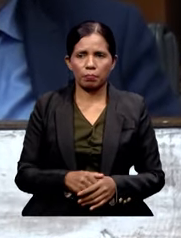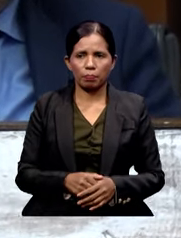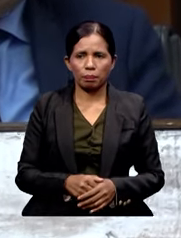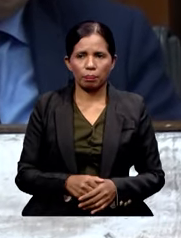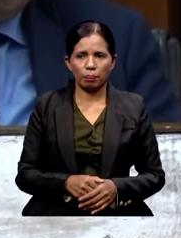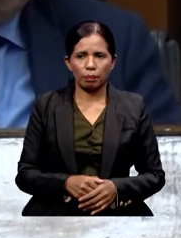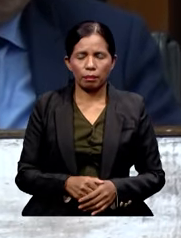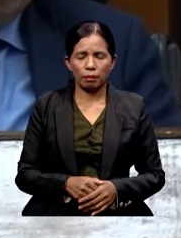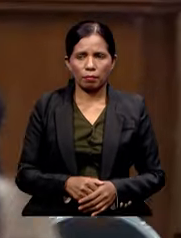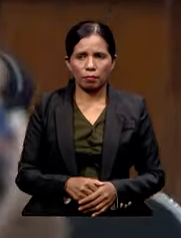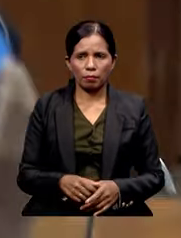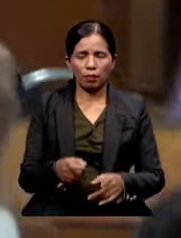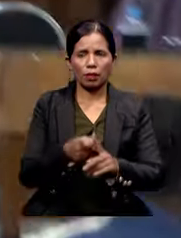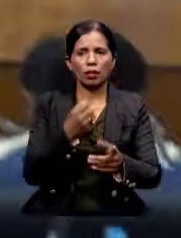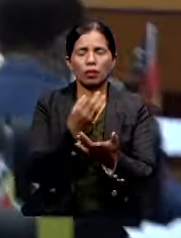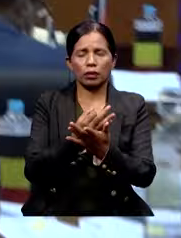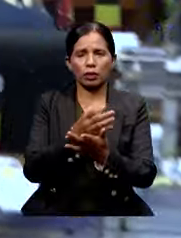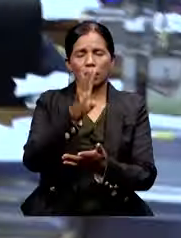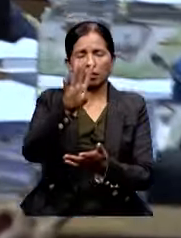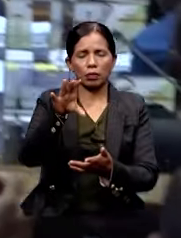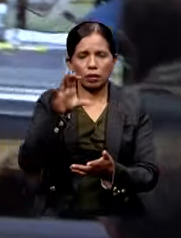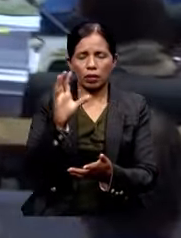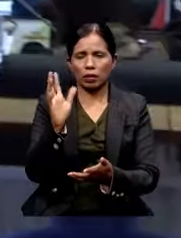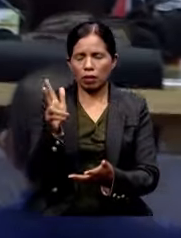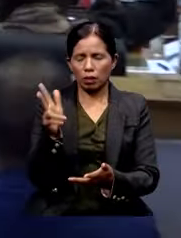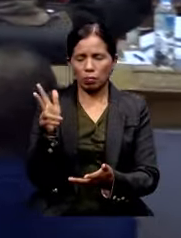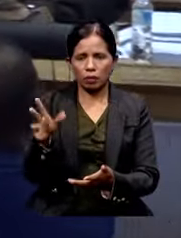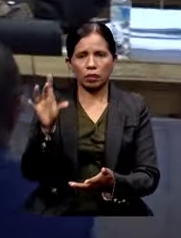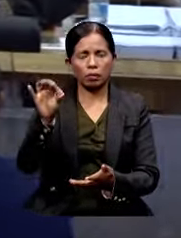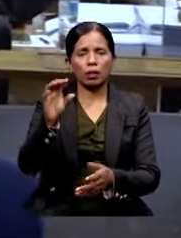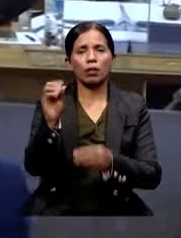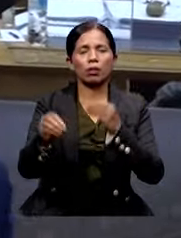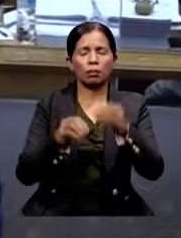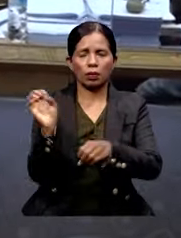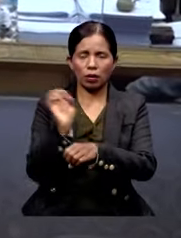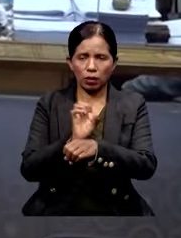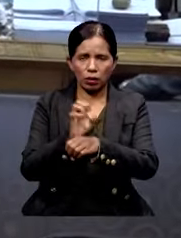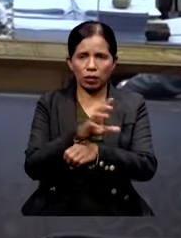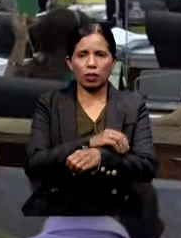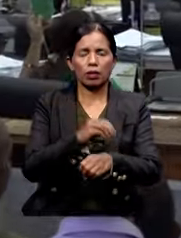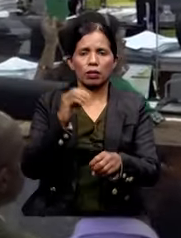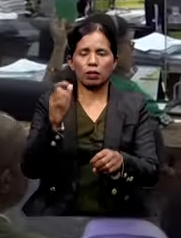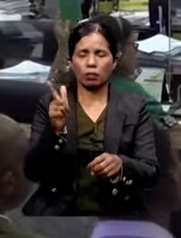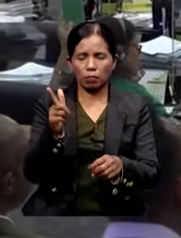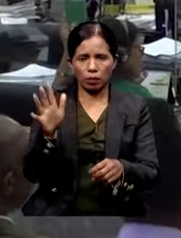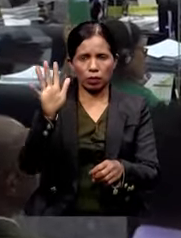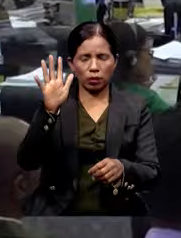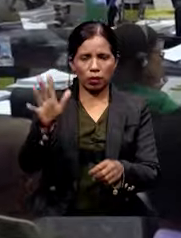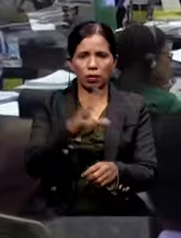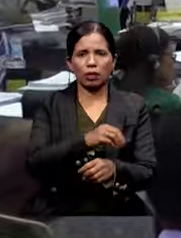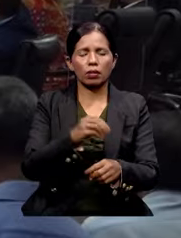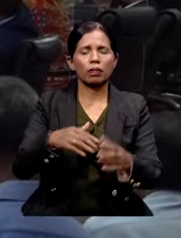Além de ne dotação no Tocon Atos Hat Tolu Nulu Resin Sia, ba assunto econômicos, Tocon Rua Nulu Resin Lima, ba habitação